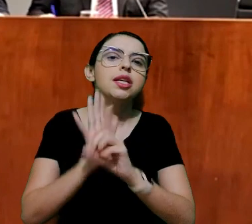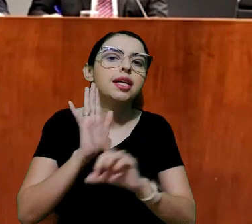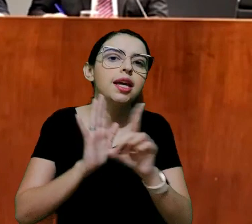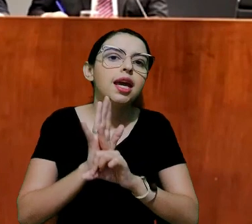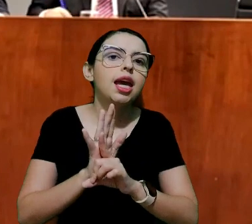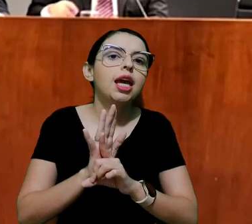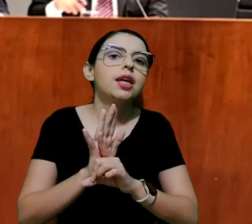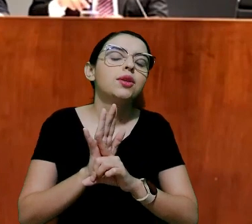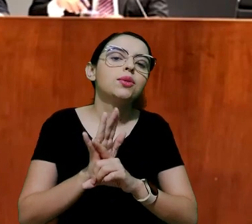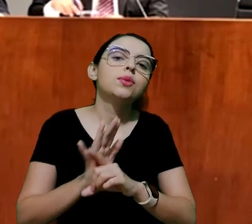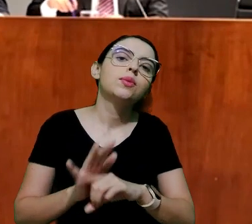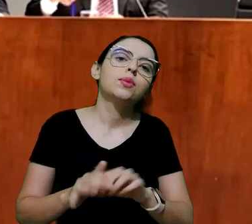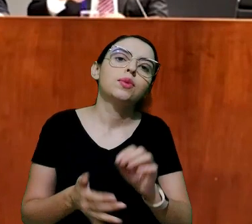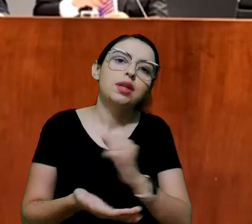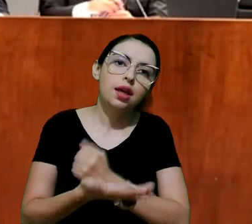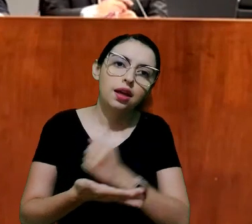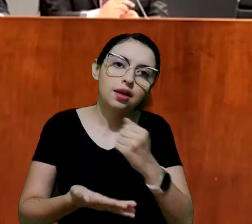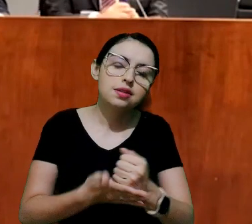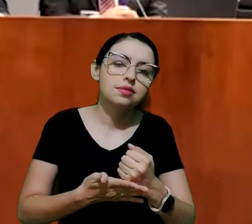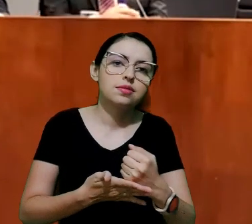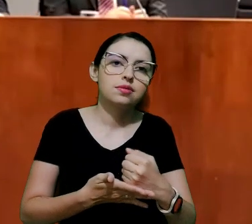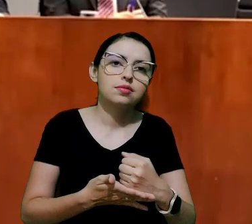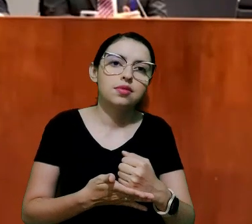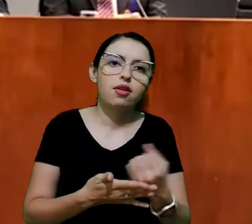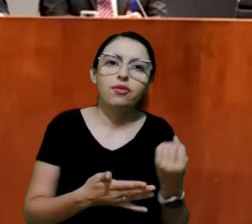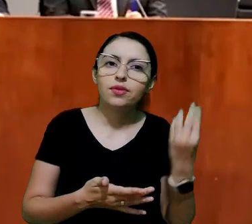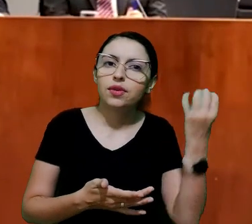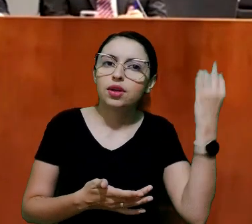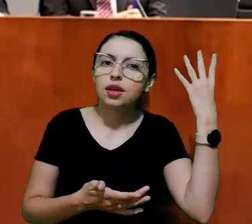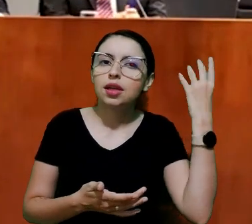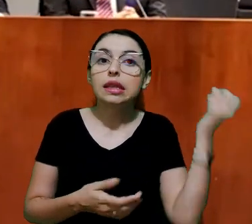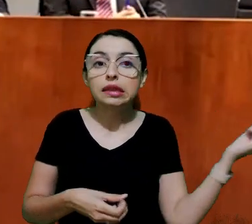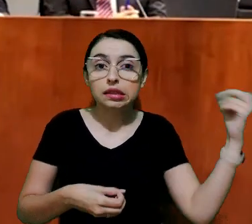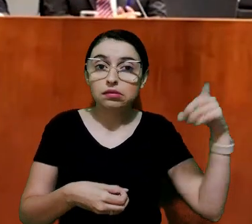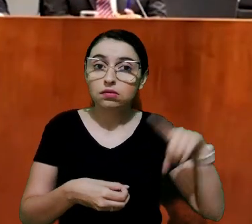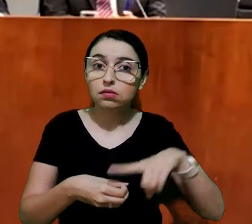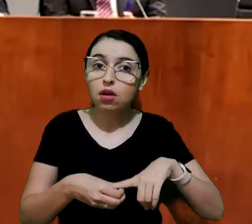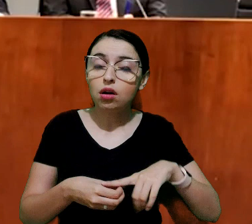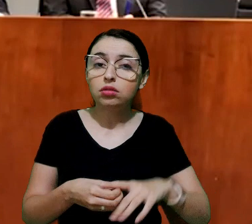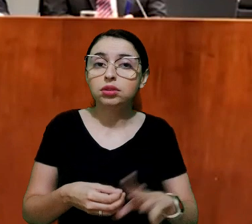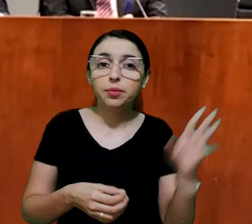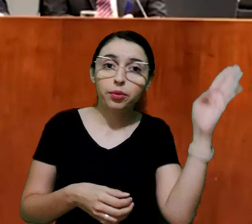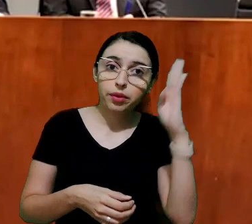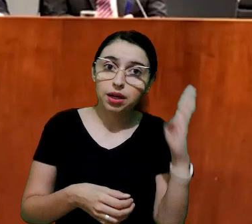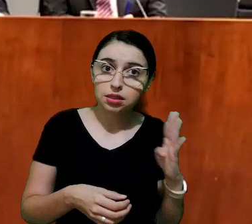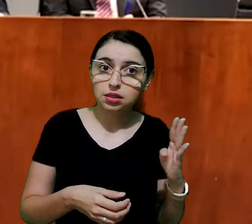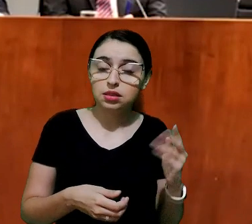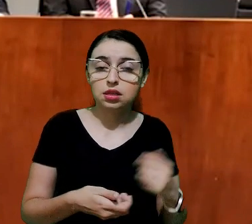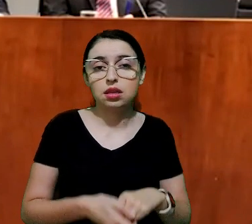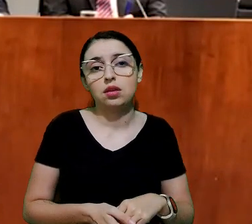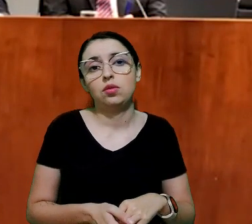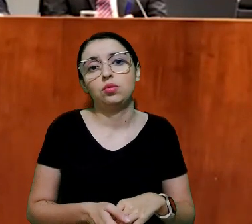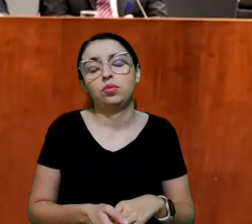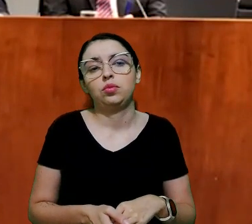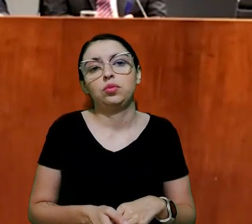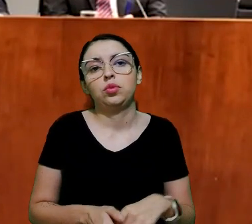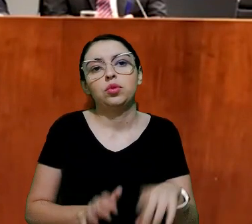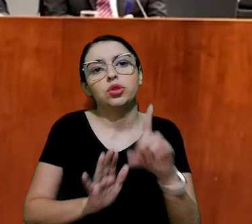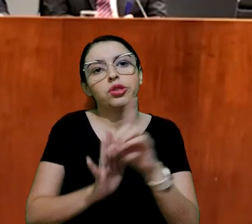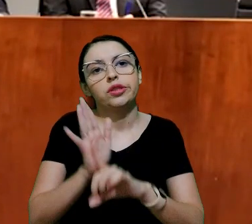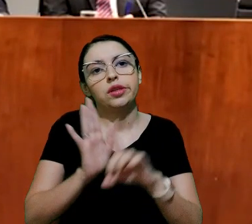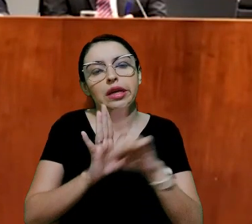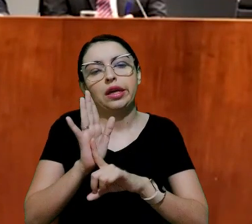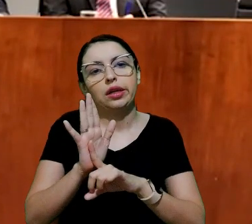registro feito no exterior, trazido para as conformações do direito registrário e do